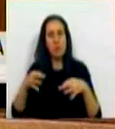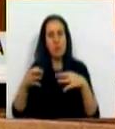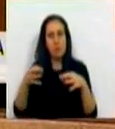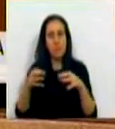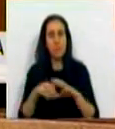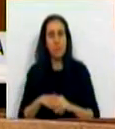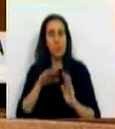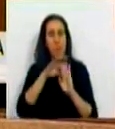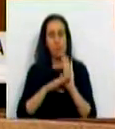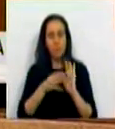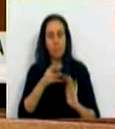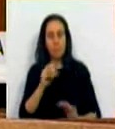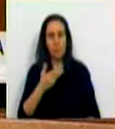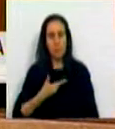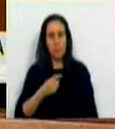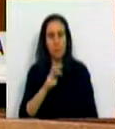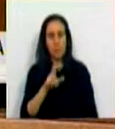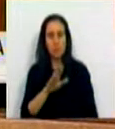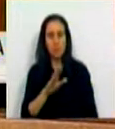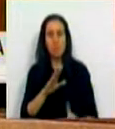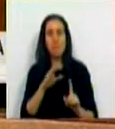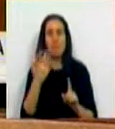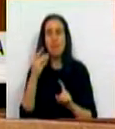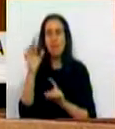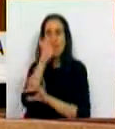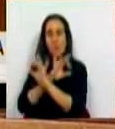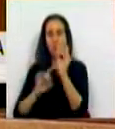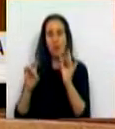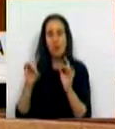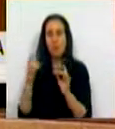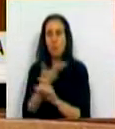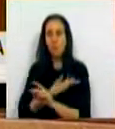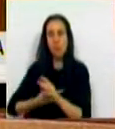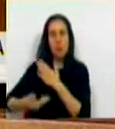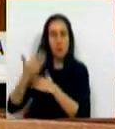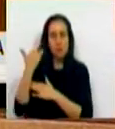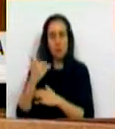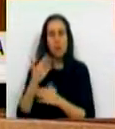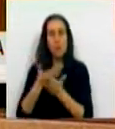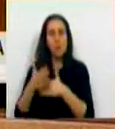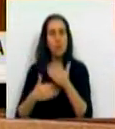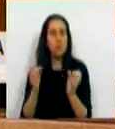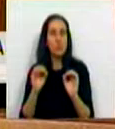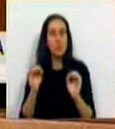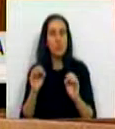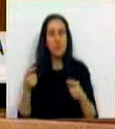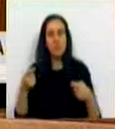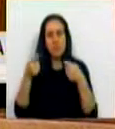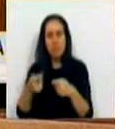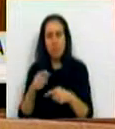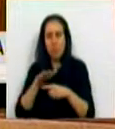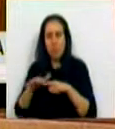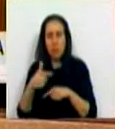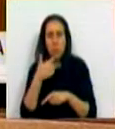O programa PRODER, que existia no anterior quadro comunitário, deixou de ter continuidade e o impacto no investimento é brutal.